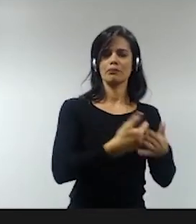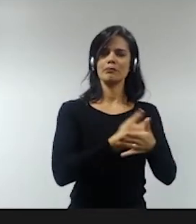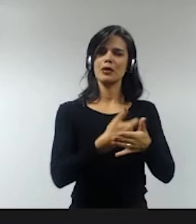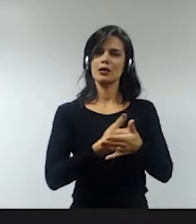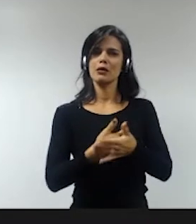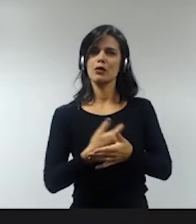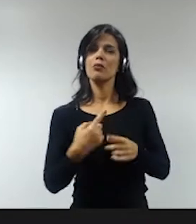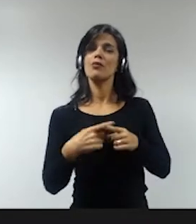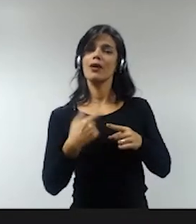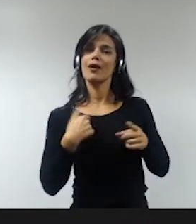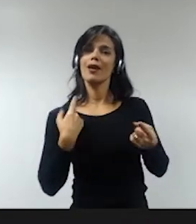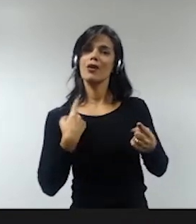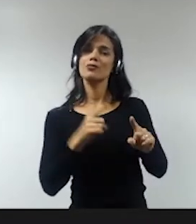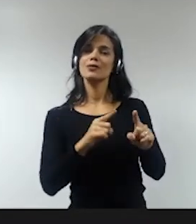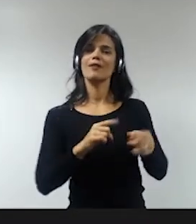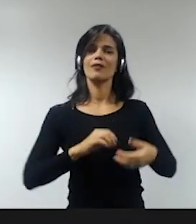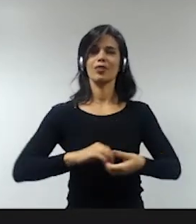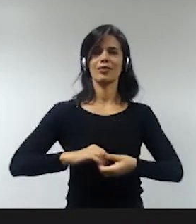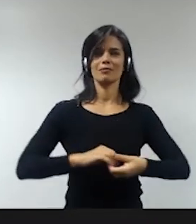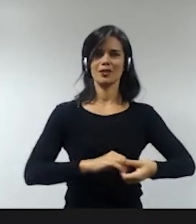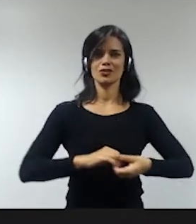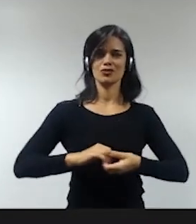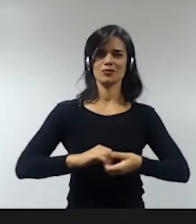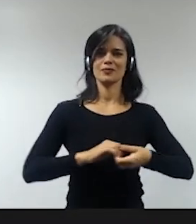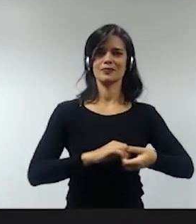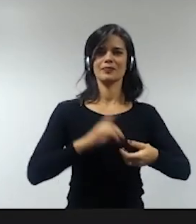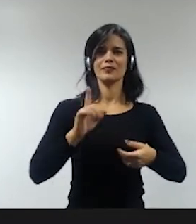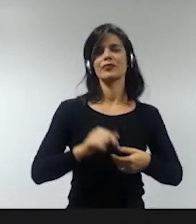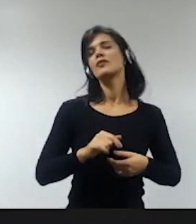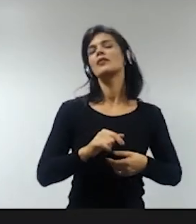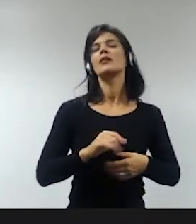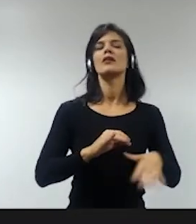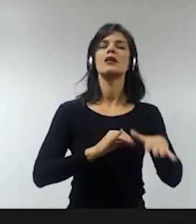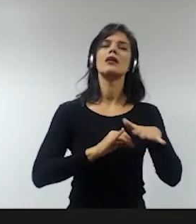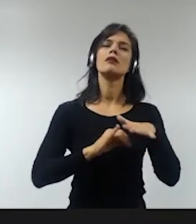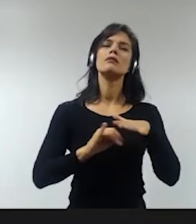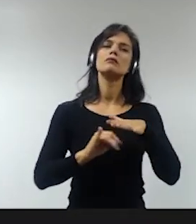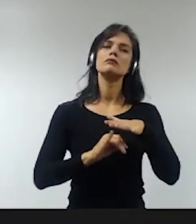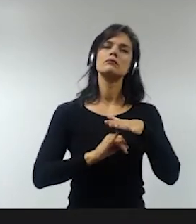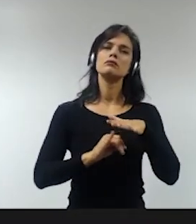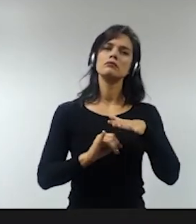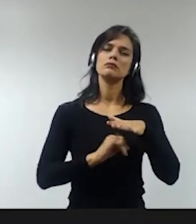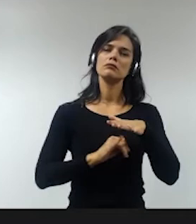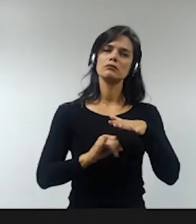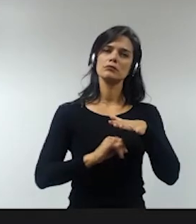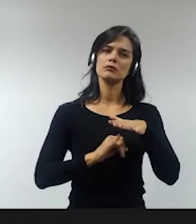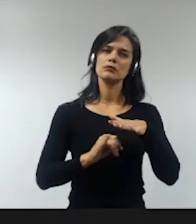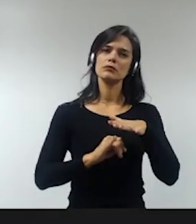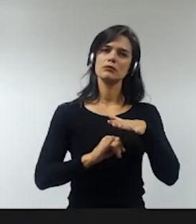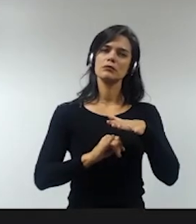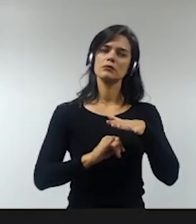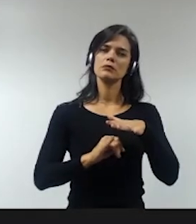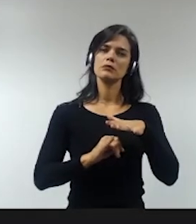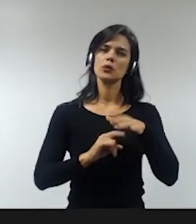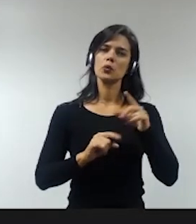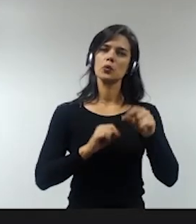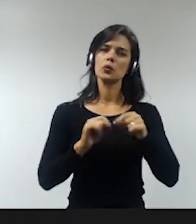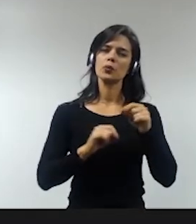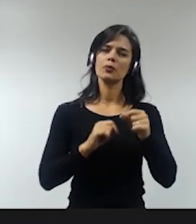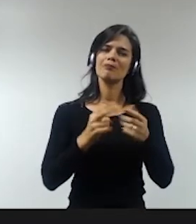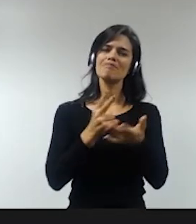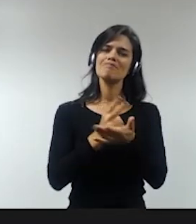justamente o desafio da mediação, né? É um instituto que, apesar de todo